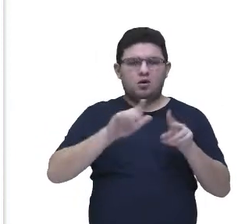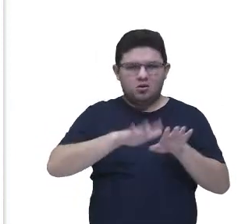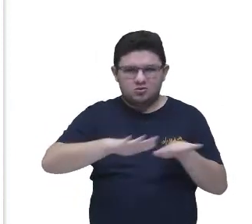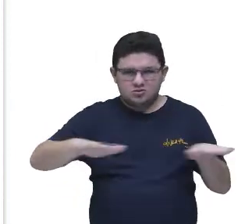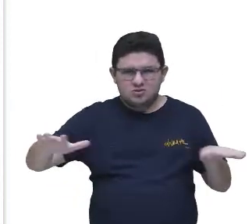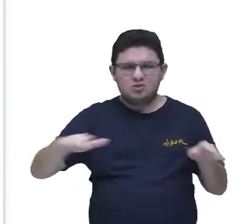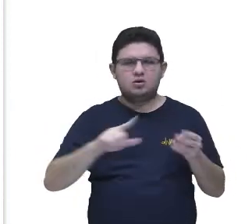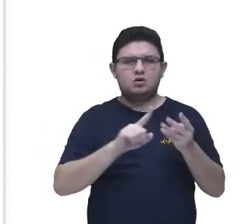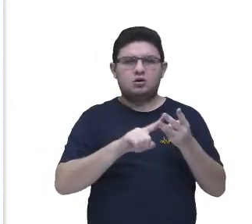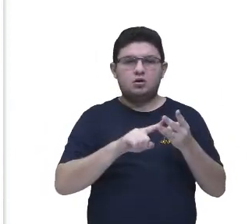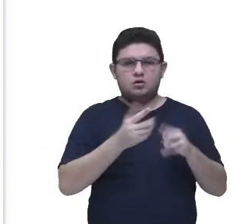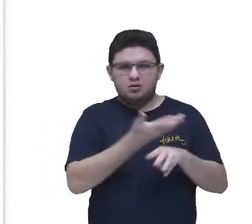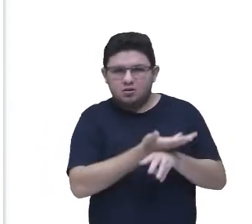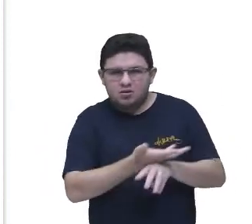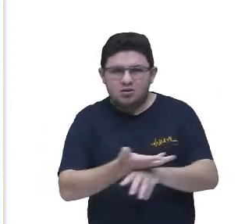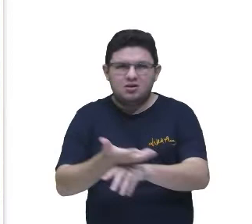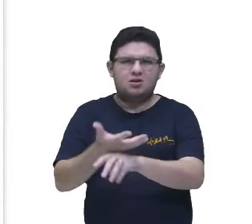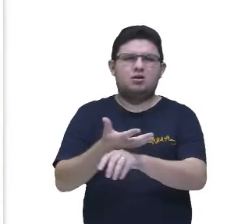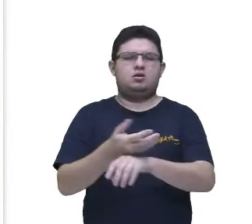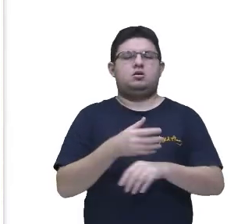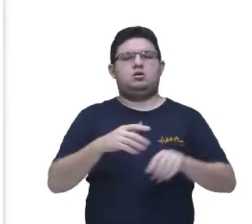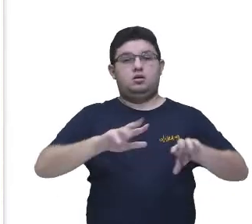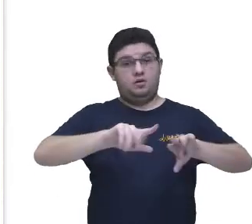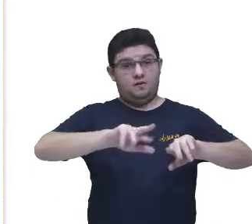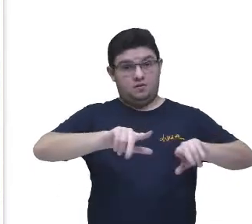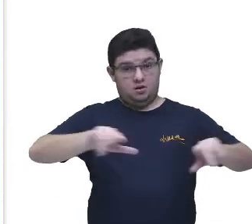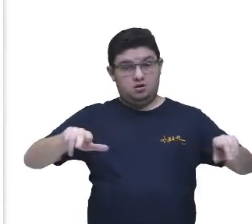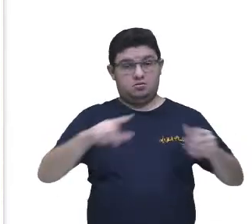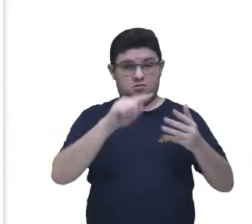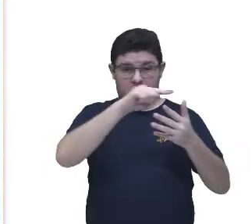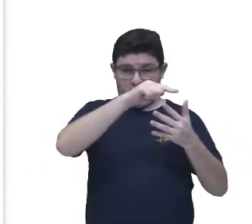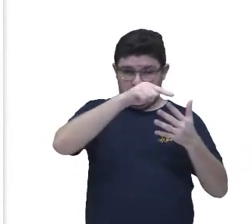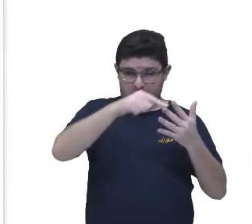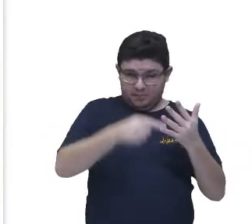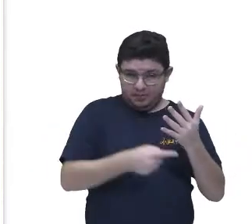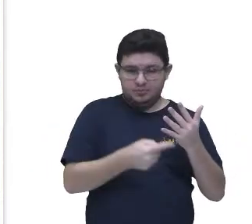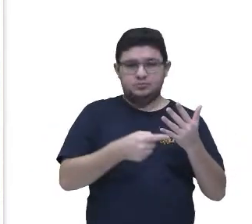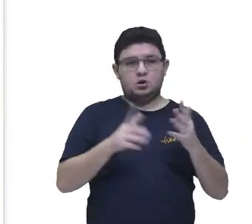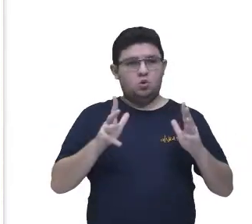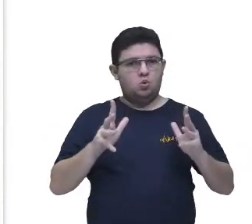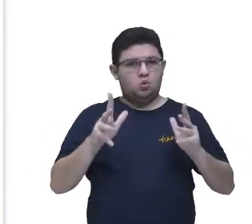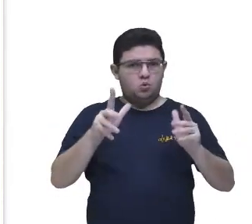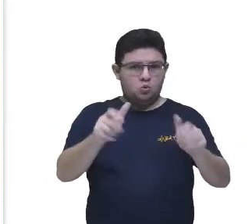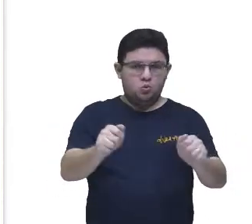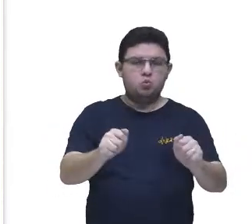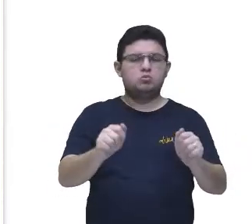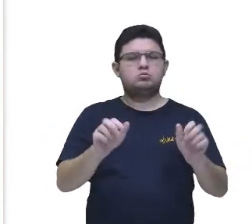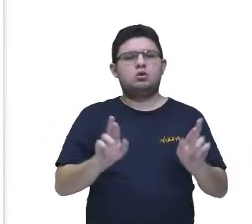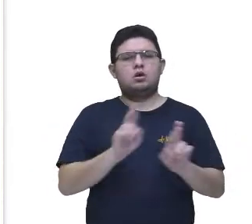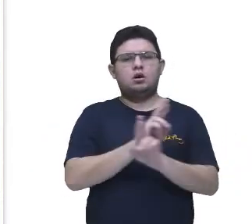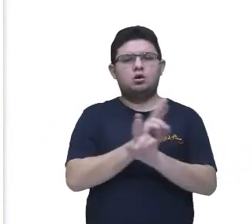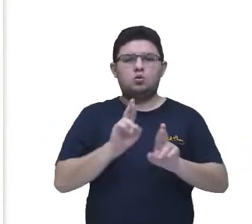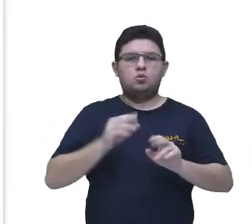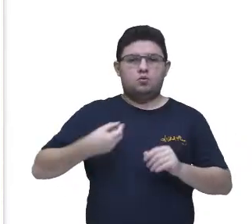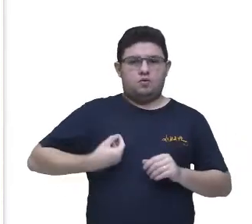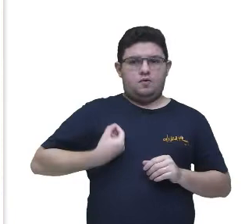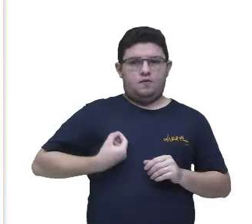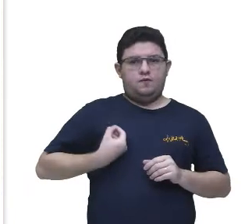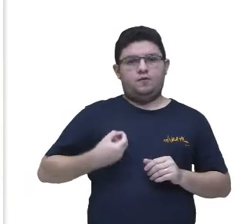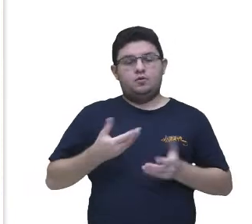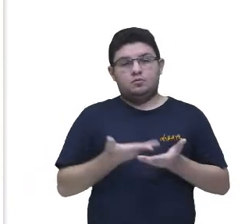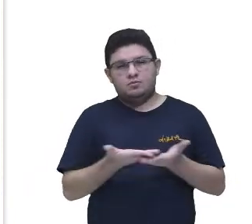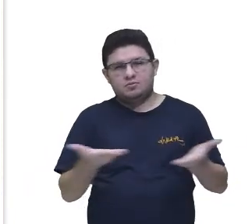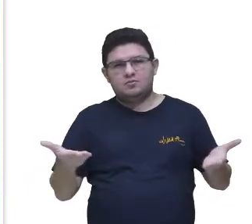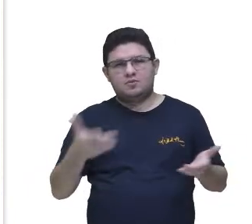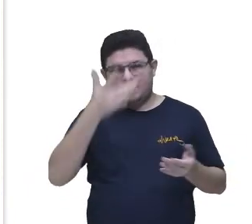a vegetação. Então, no meio ambiente vai envolver todas as dimensões que tornam a vida das pessoas mais